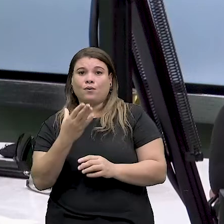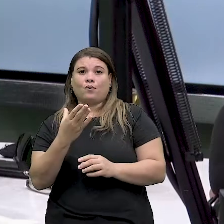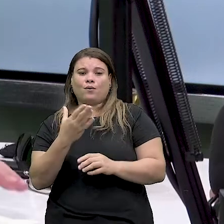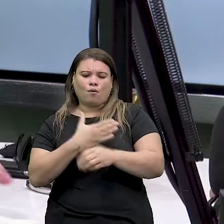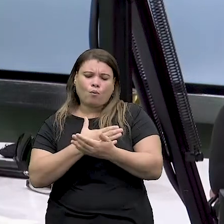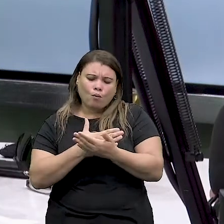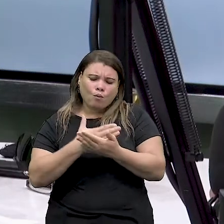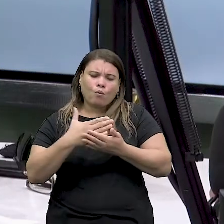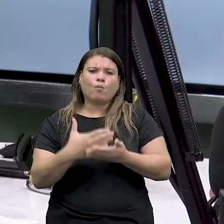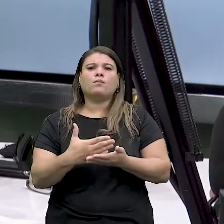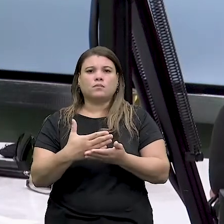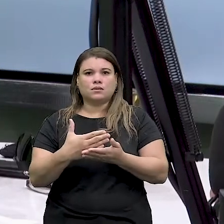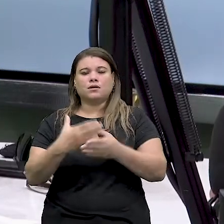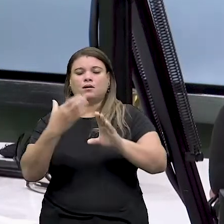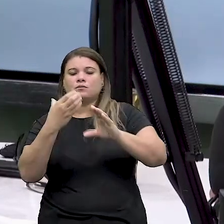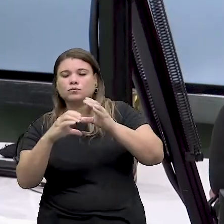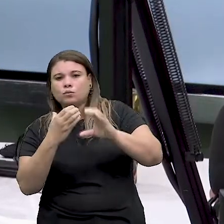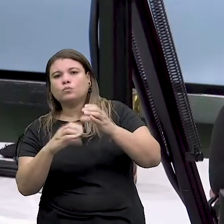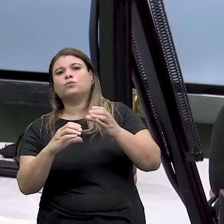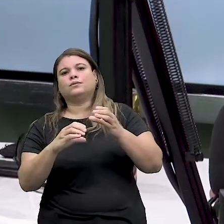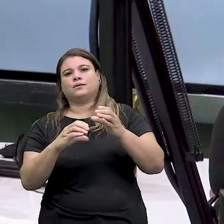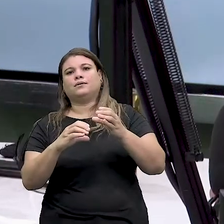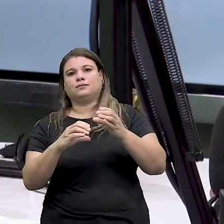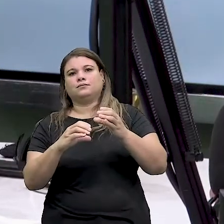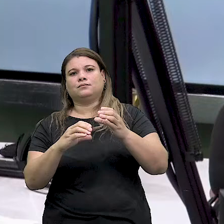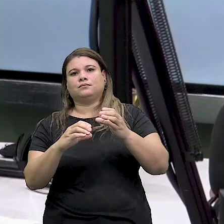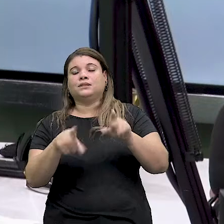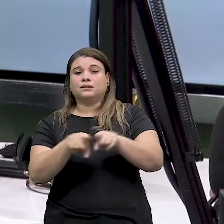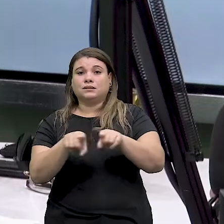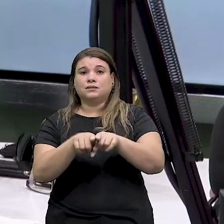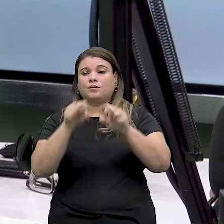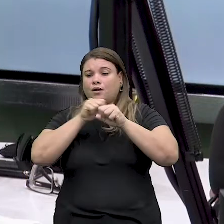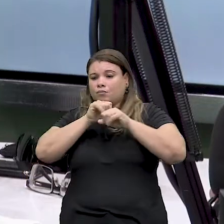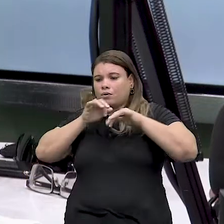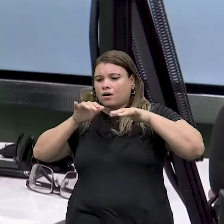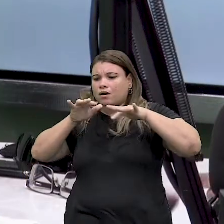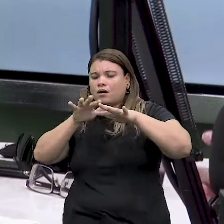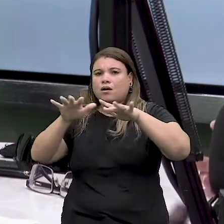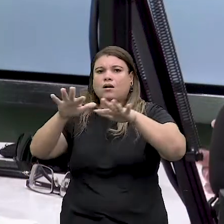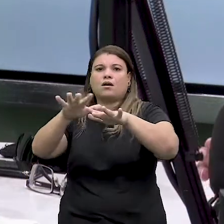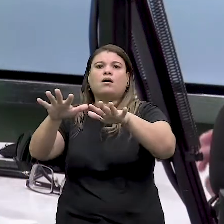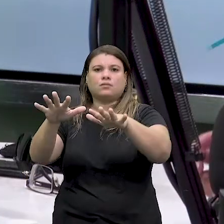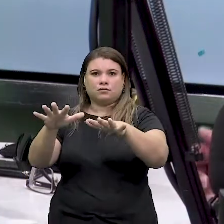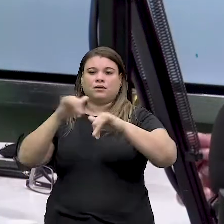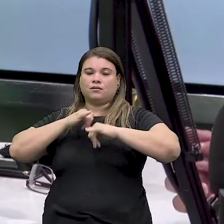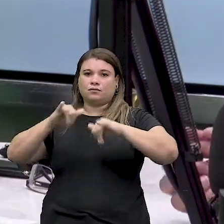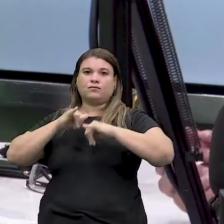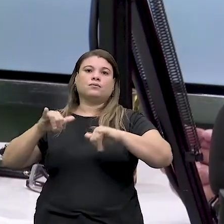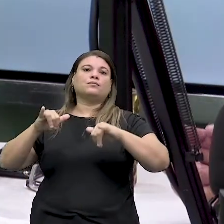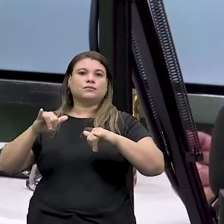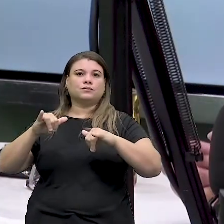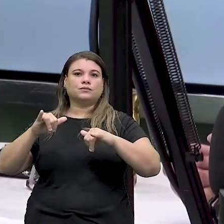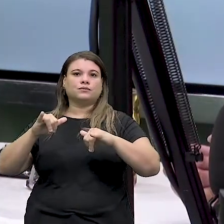suas atividades para outros países. Então, por exemplo, eu fabrico carro aqui no Brasil, mas eu importo o